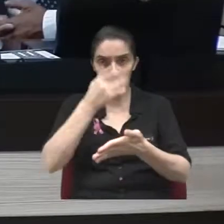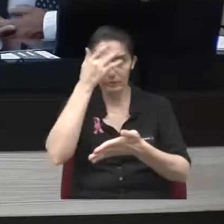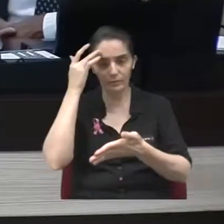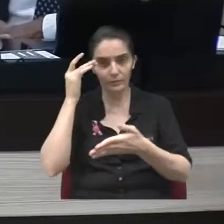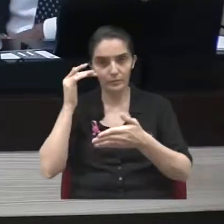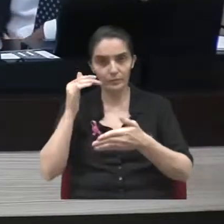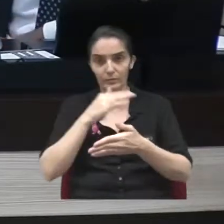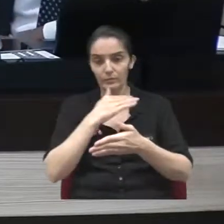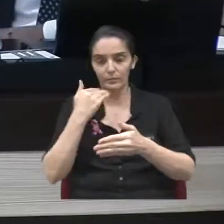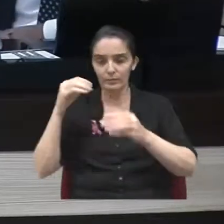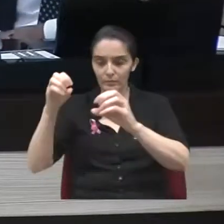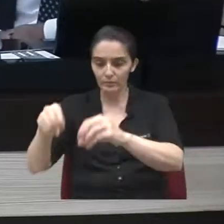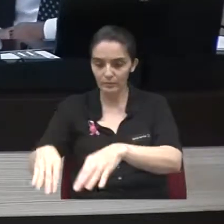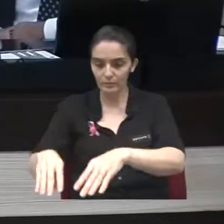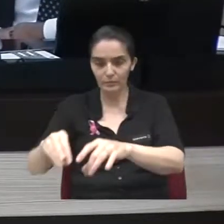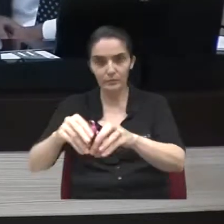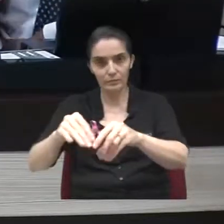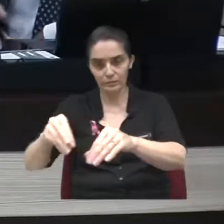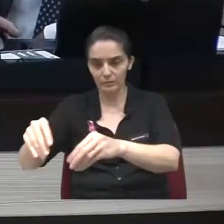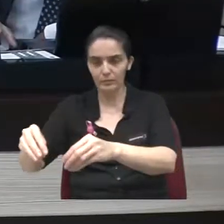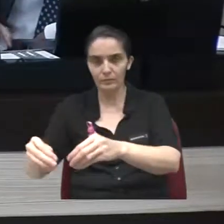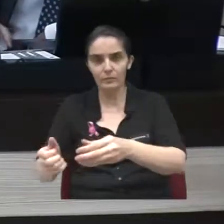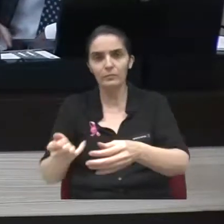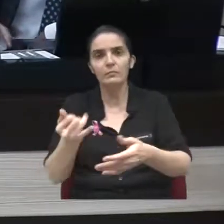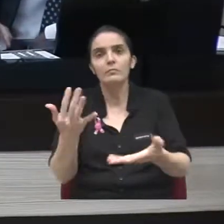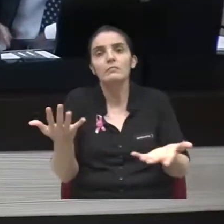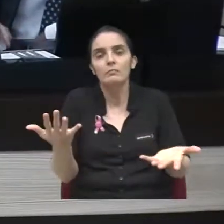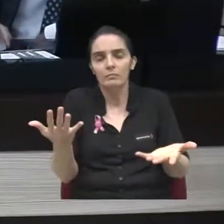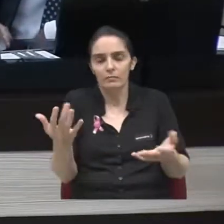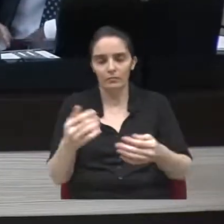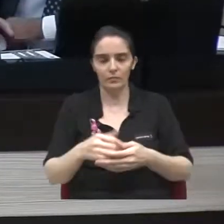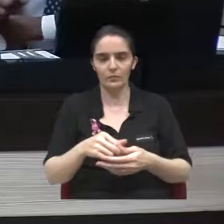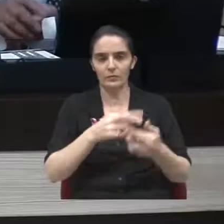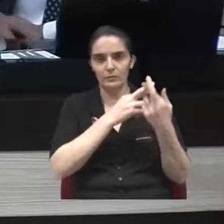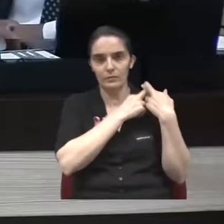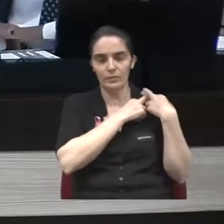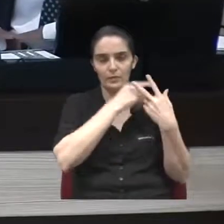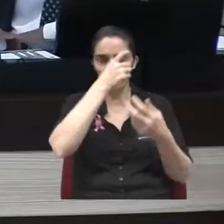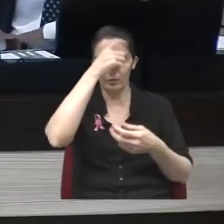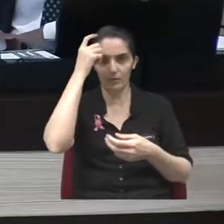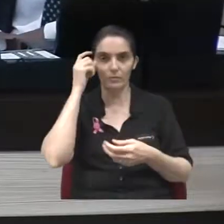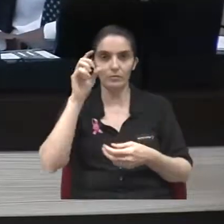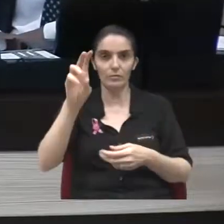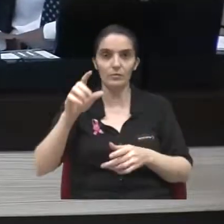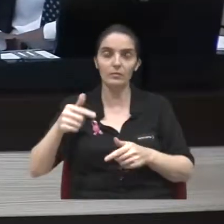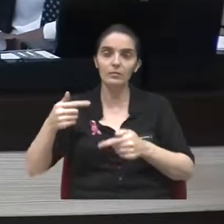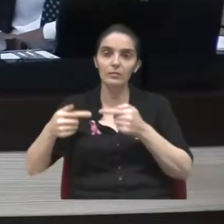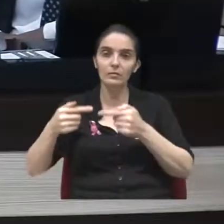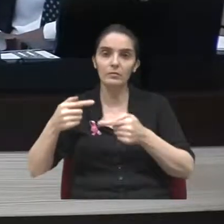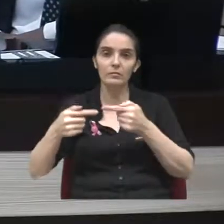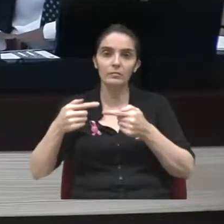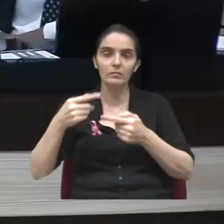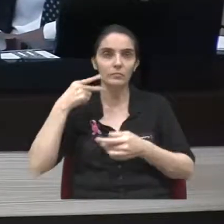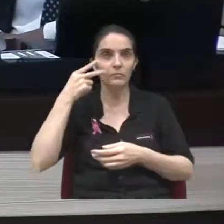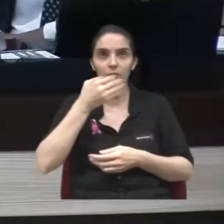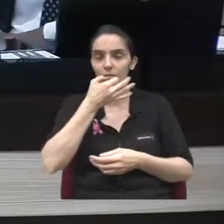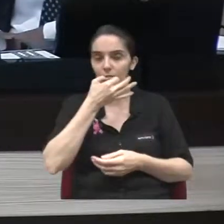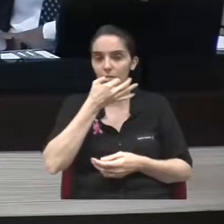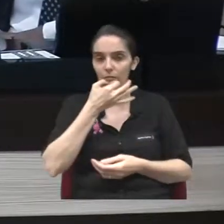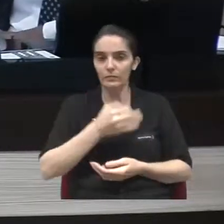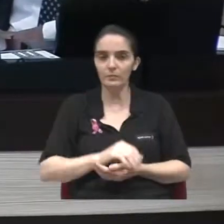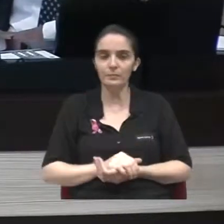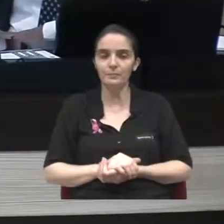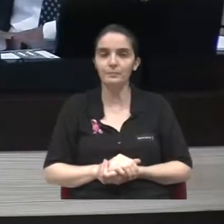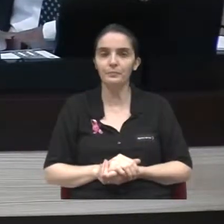Limeira. Autoria, vereador Wagner Barbosa. O requerimento está em discussão. Algum vereador deseja discutir o requerimento?